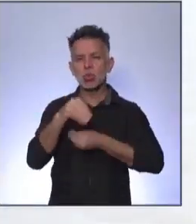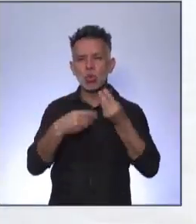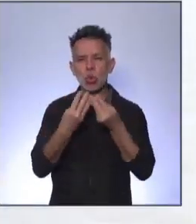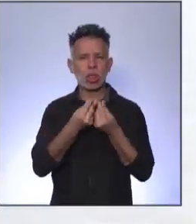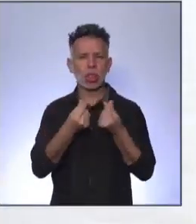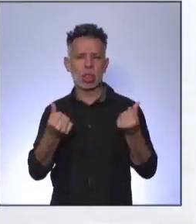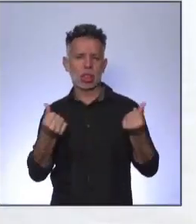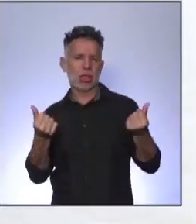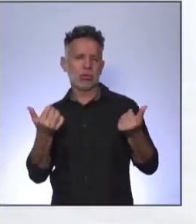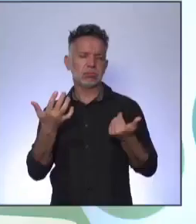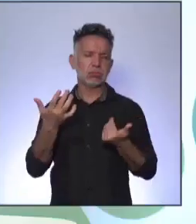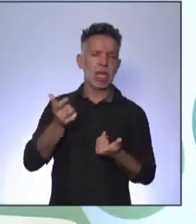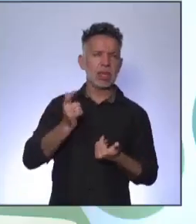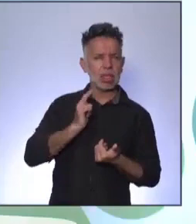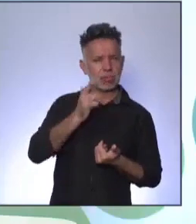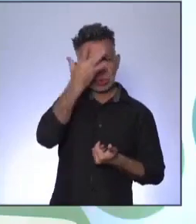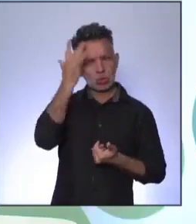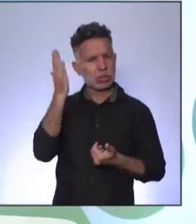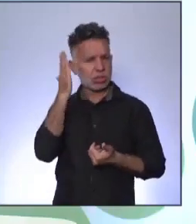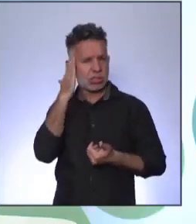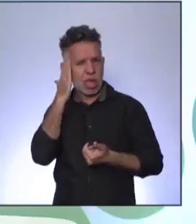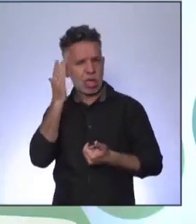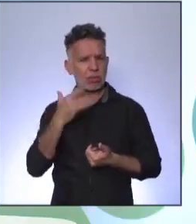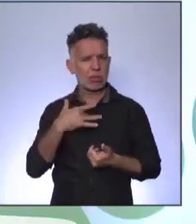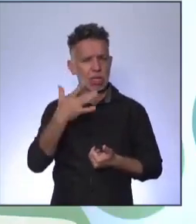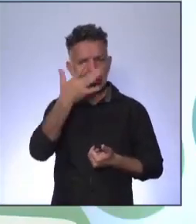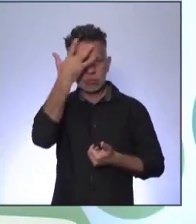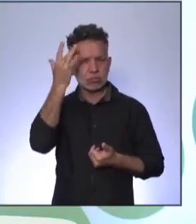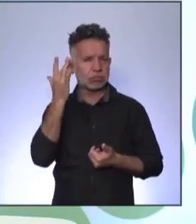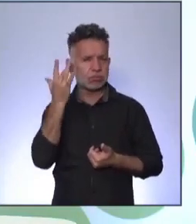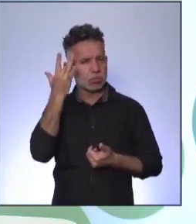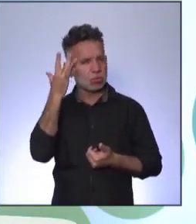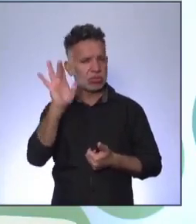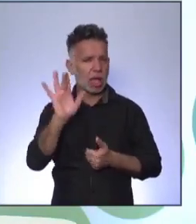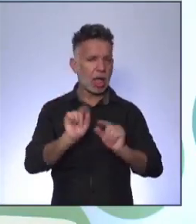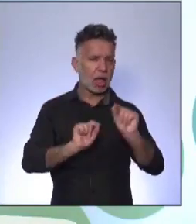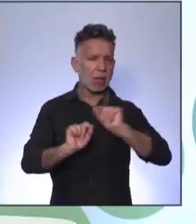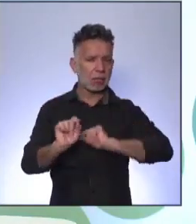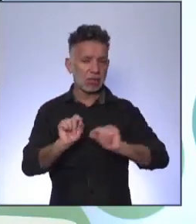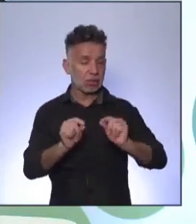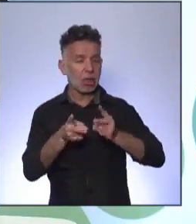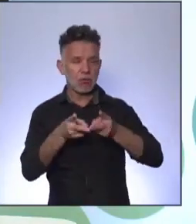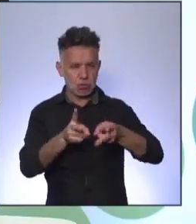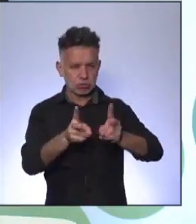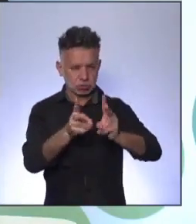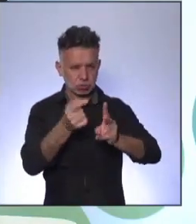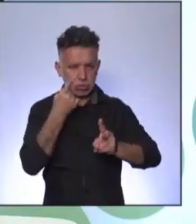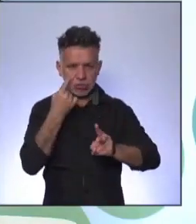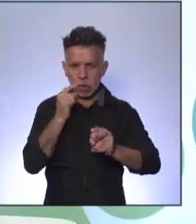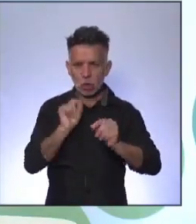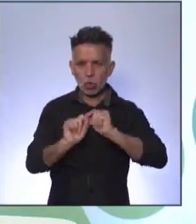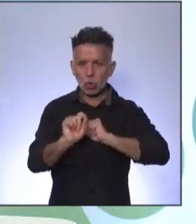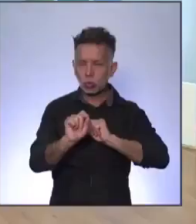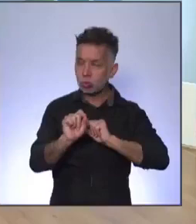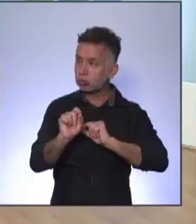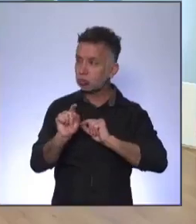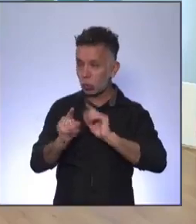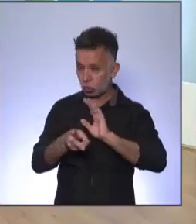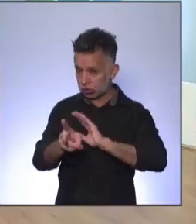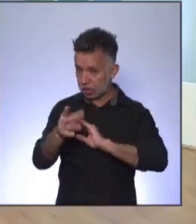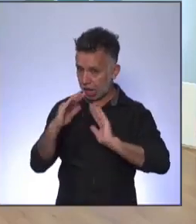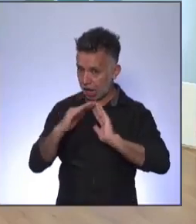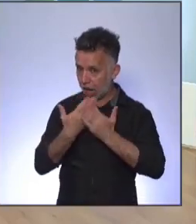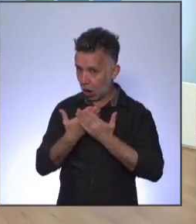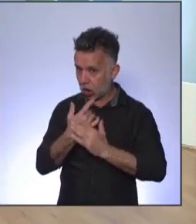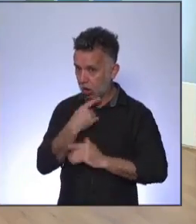grupo sabe o que é ou não. Então, acho que já dá para a gente seguir a aula para ver o que, que eles pensam. Legal, a gente vai seguir, depois a gente